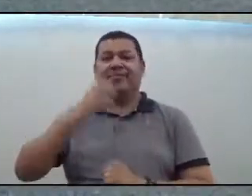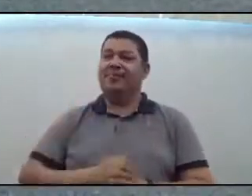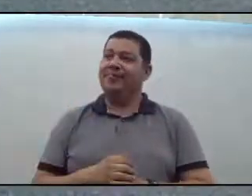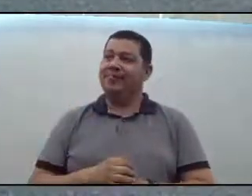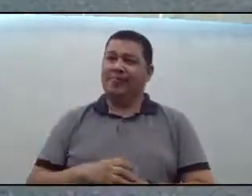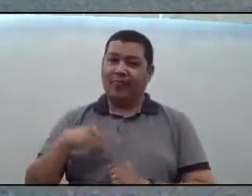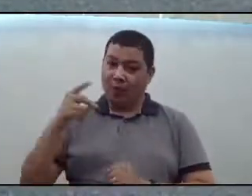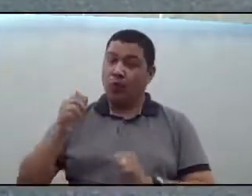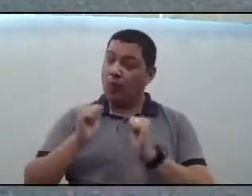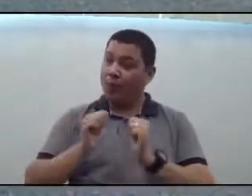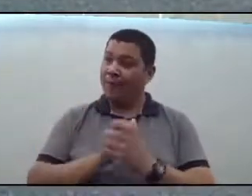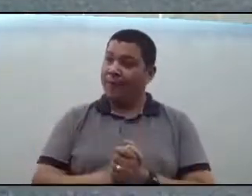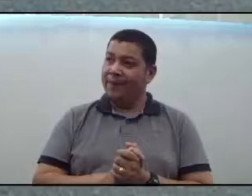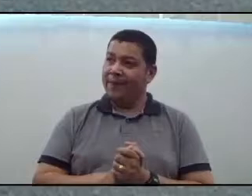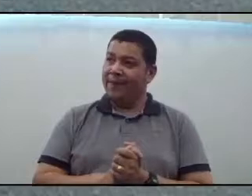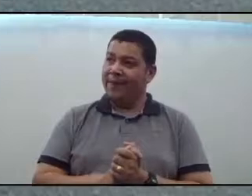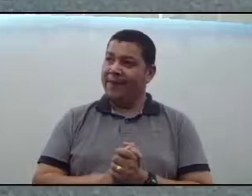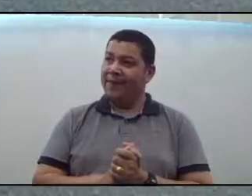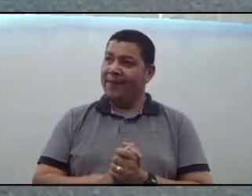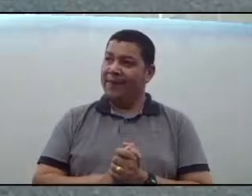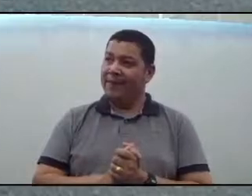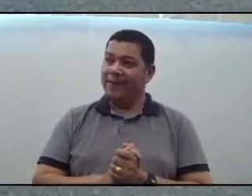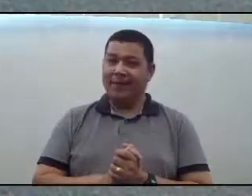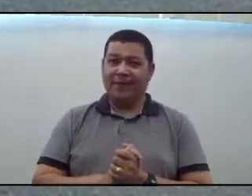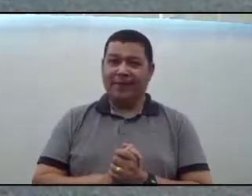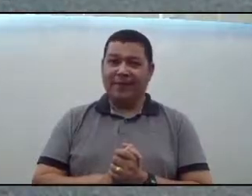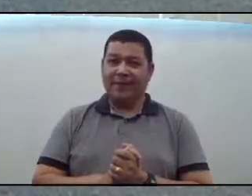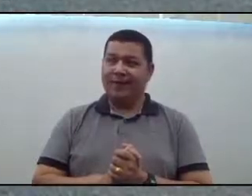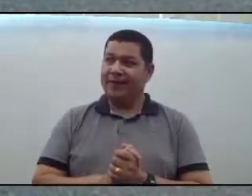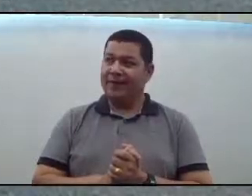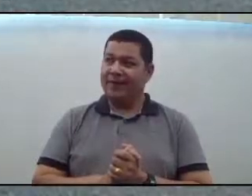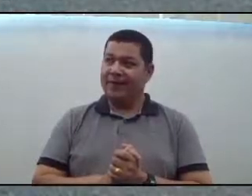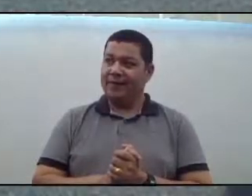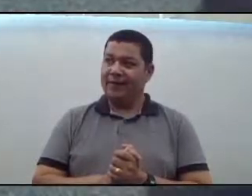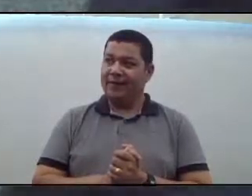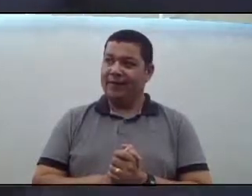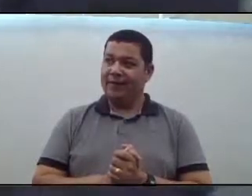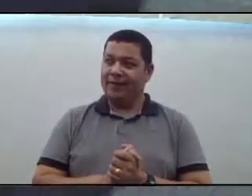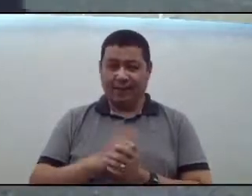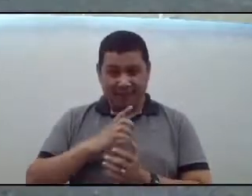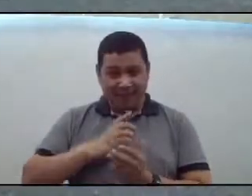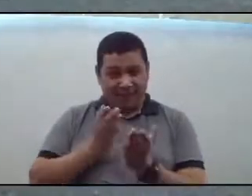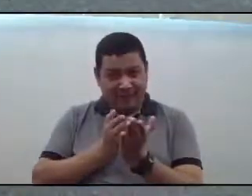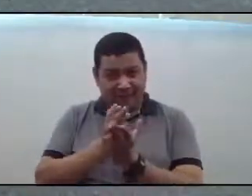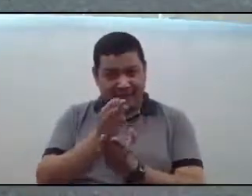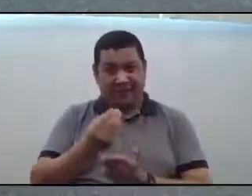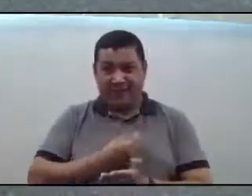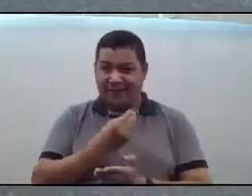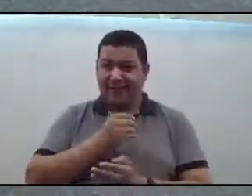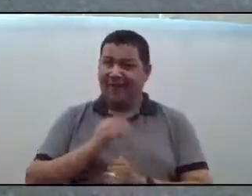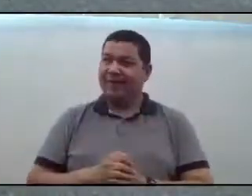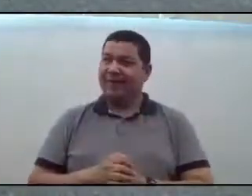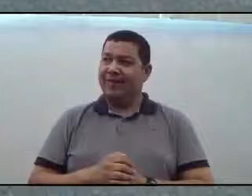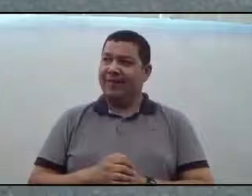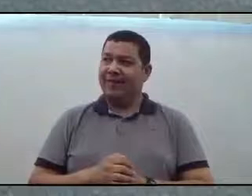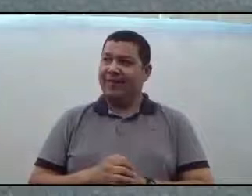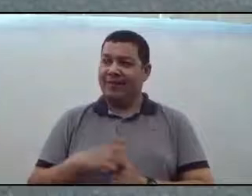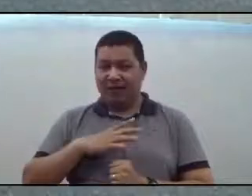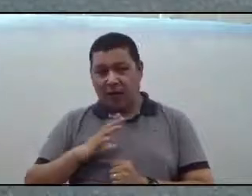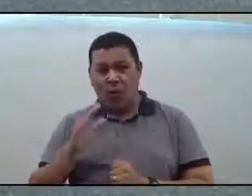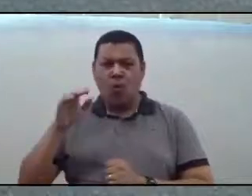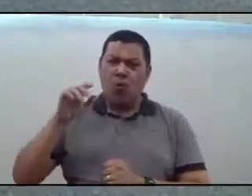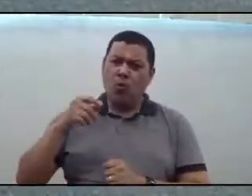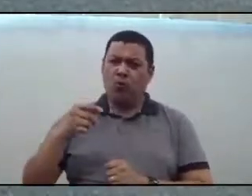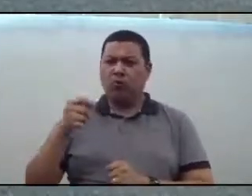realmente o senhor possa trilhar esses caminhos da vida que são cheios de altos e baixos,